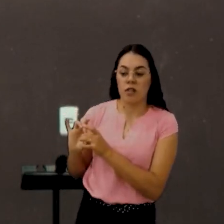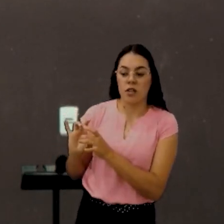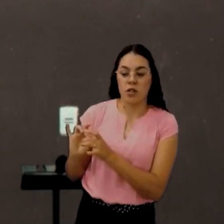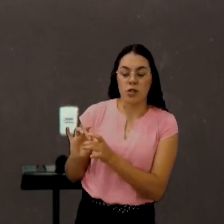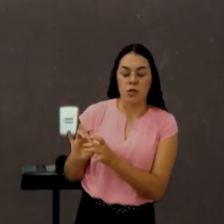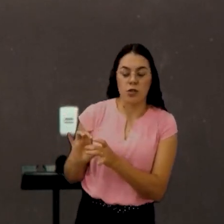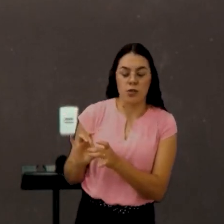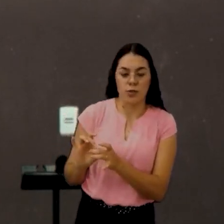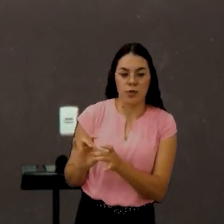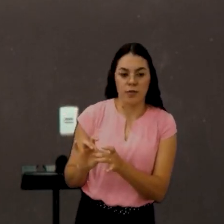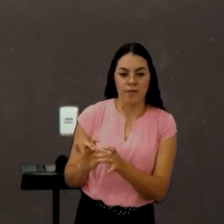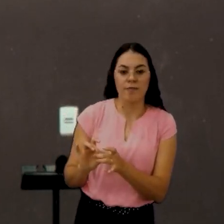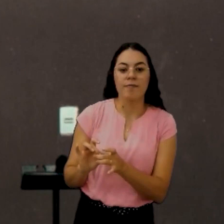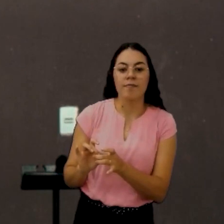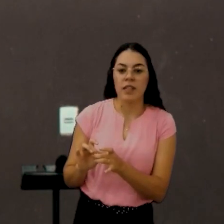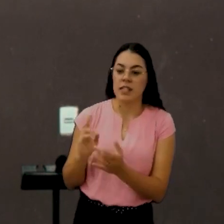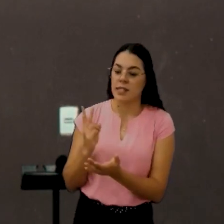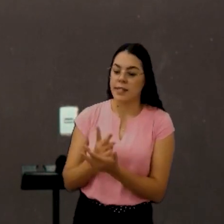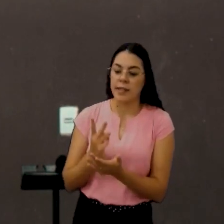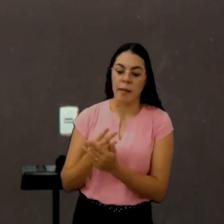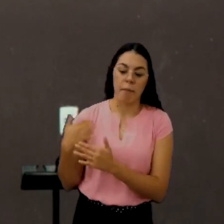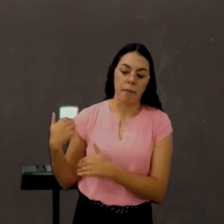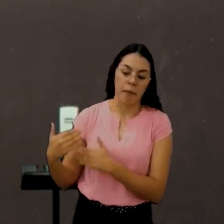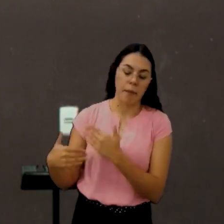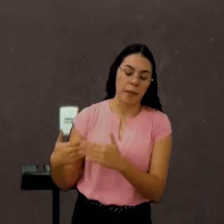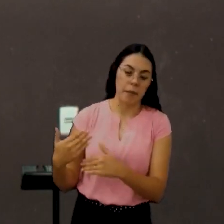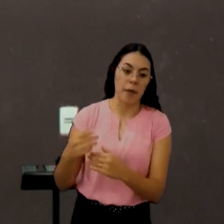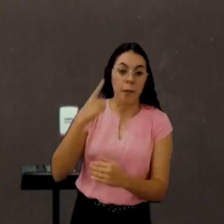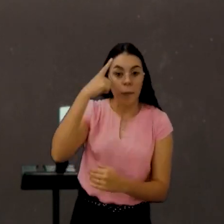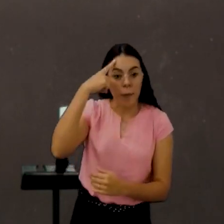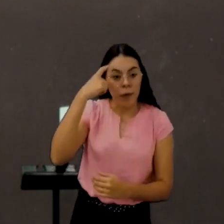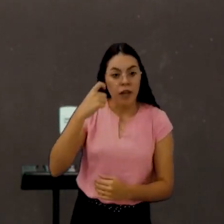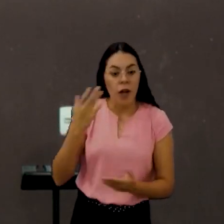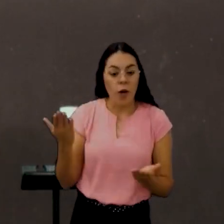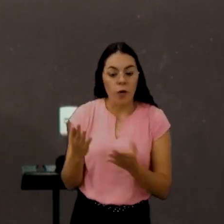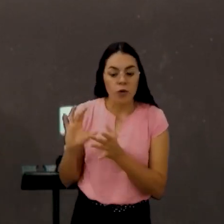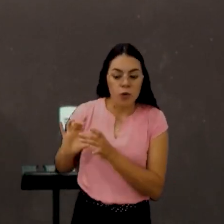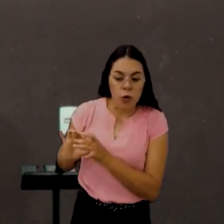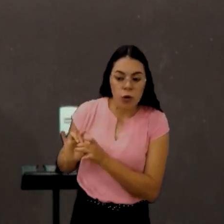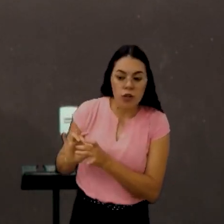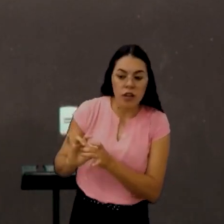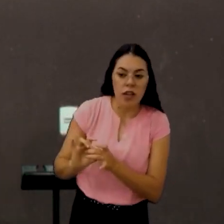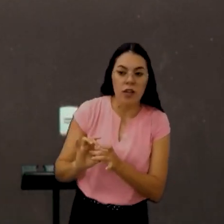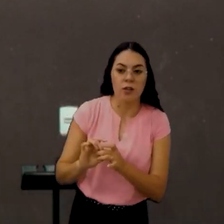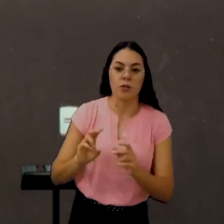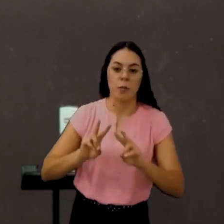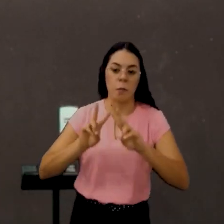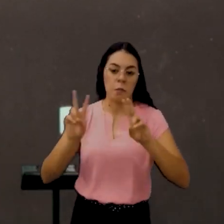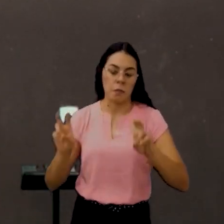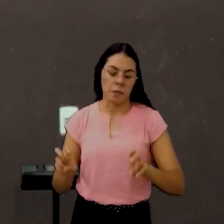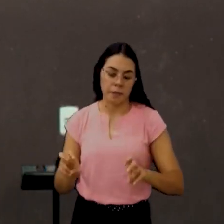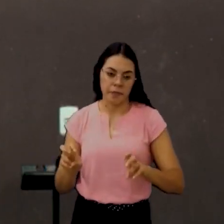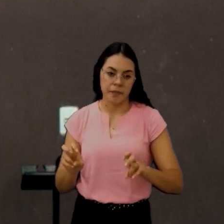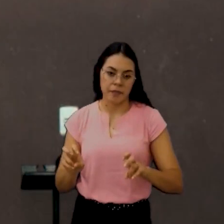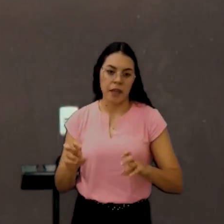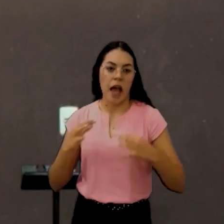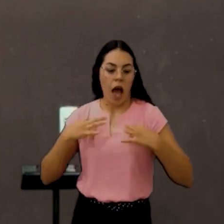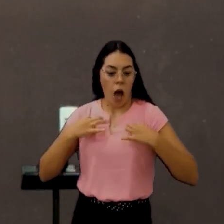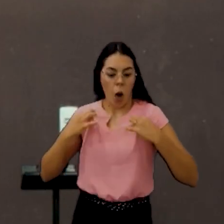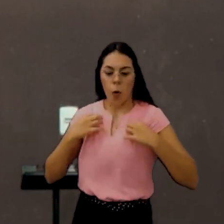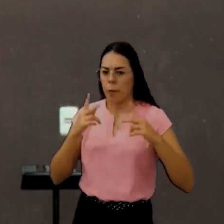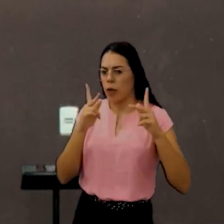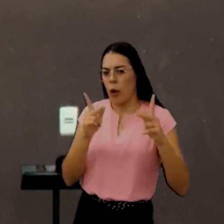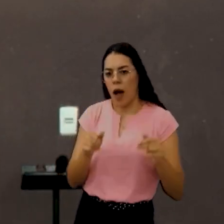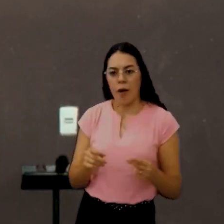contextualização. Você vai ver isso o tempo todo sendo dito, porque nós contextualizamos a mensagem, e eles se vestem